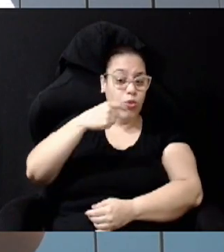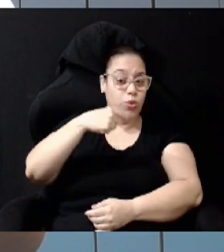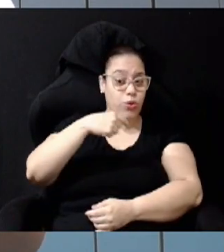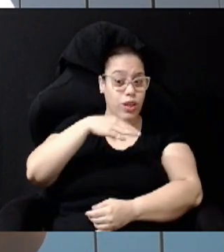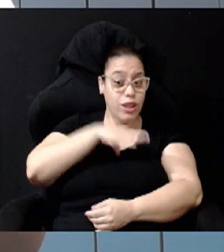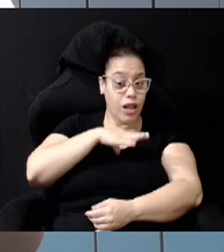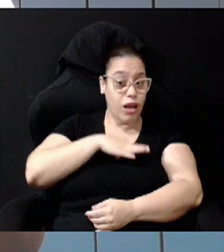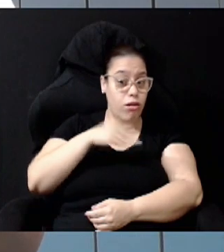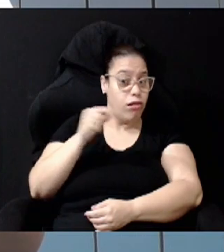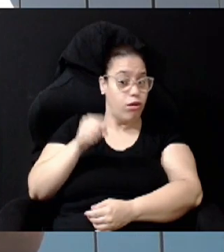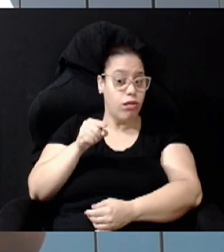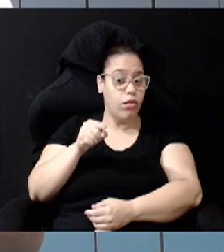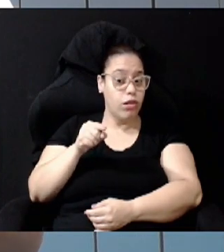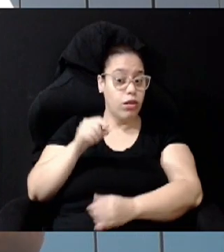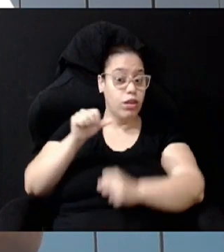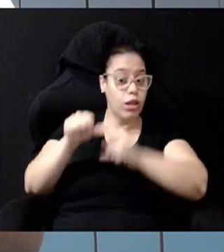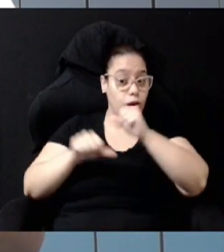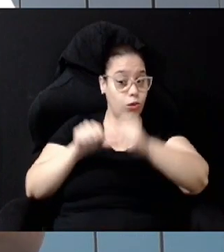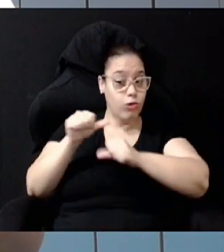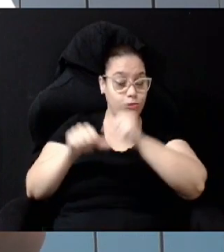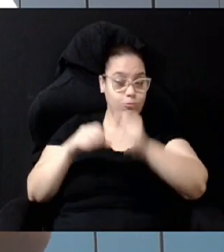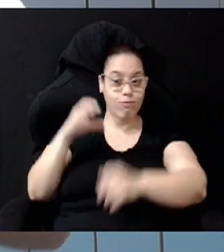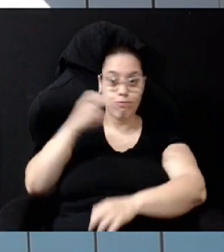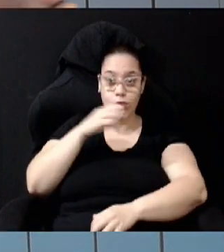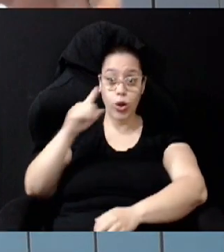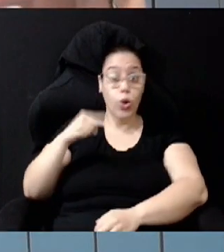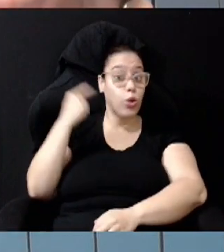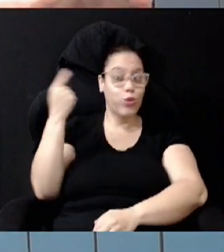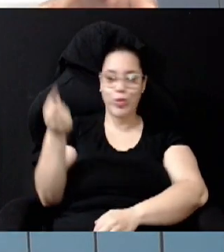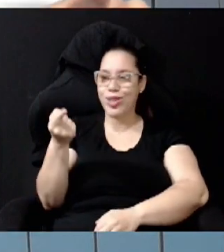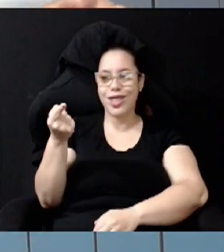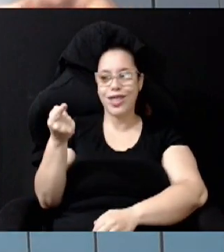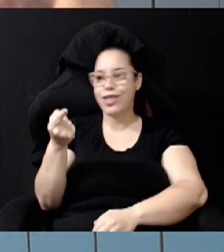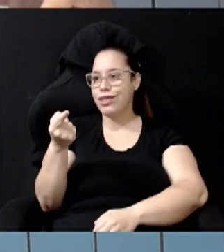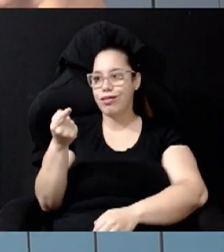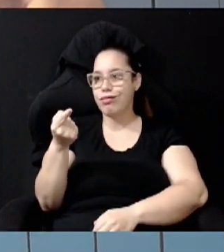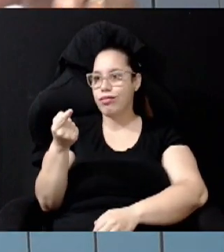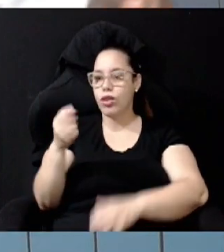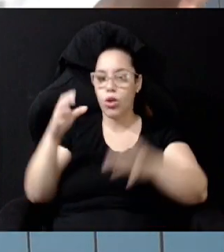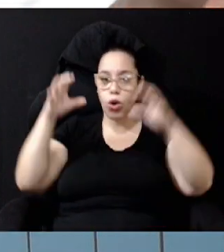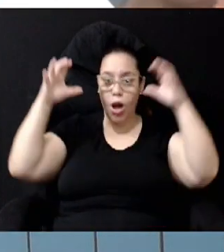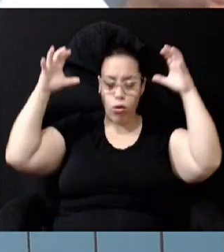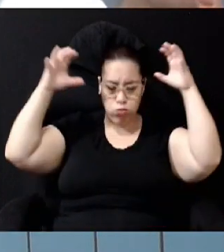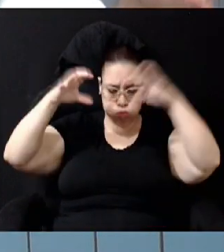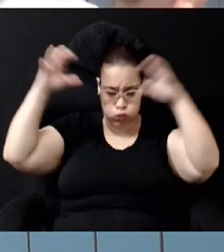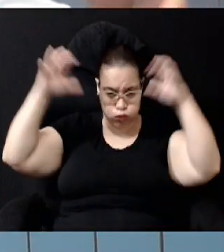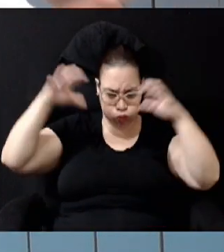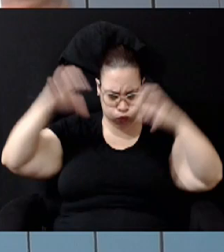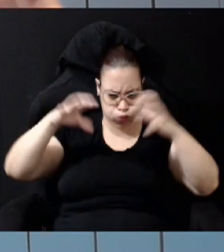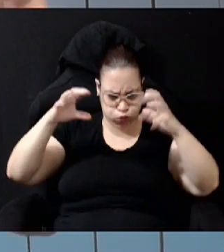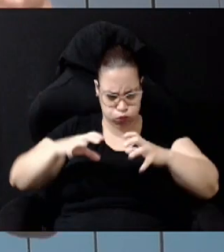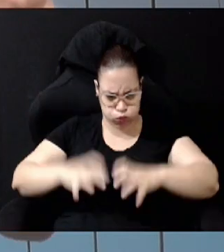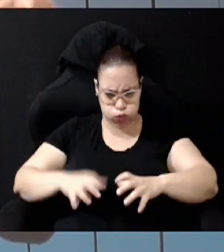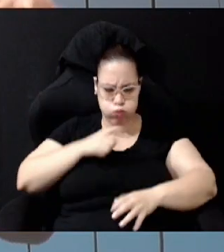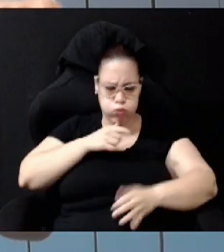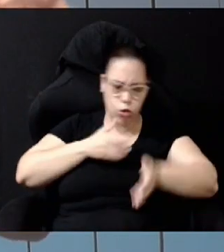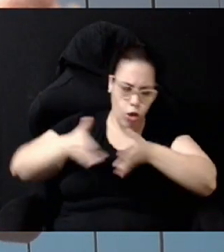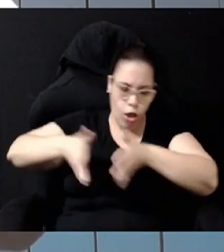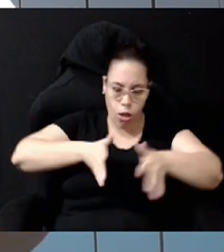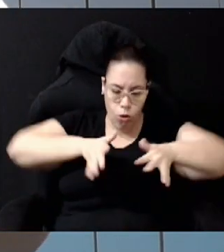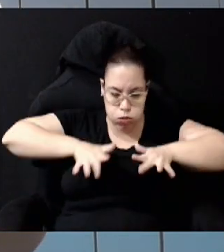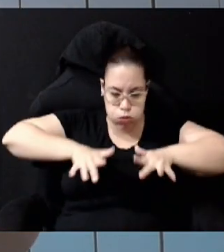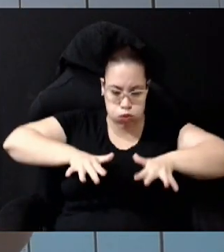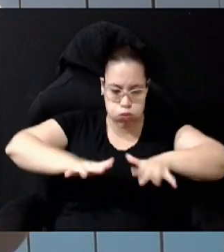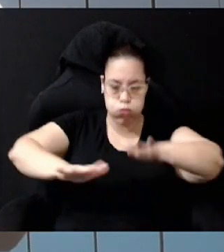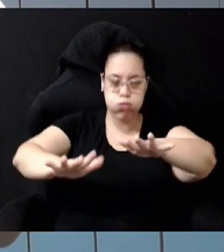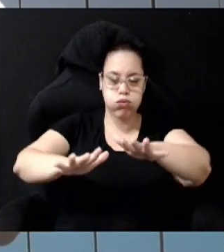das alterações climáticas, não foi por outra razão, né? As chuvas torrenciais que faz aquela inundação terrível, ceifando vidas.